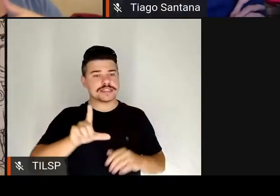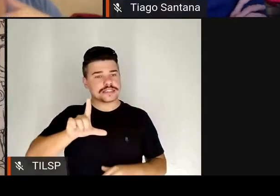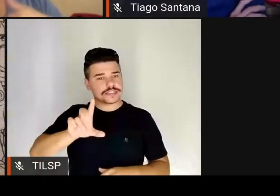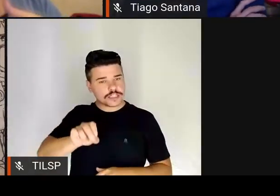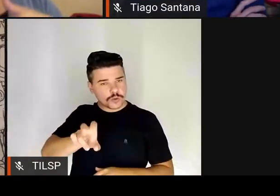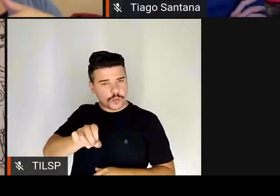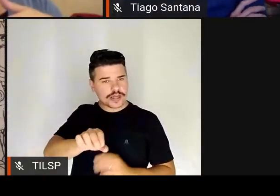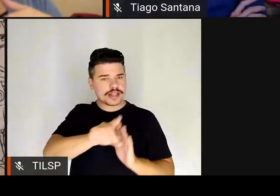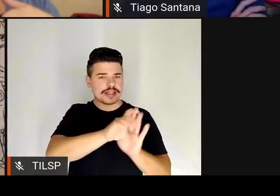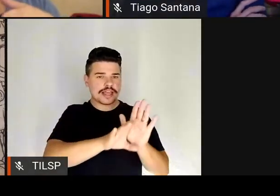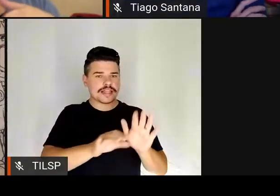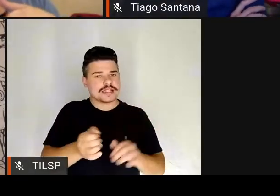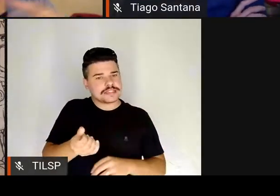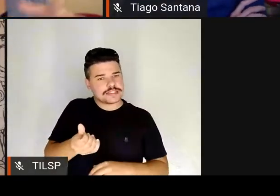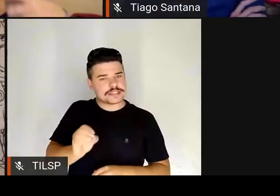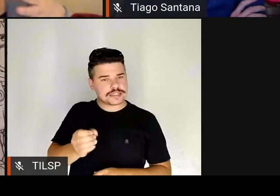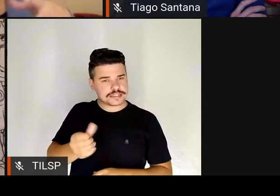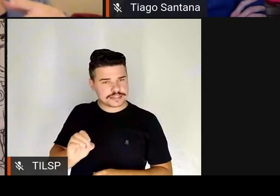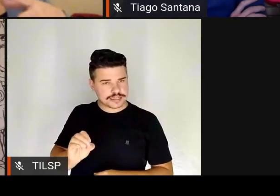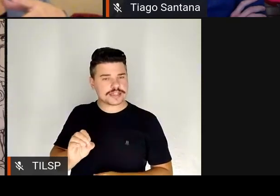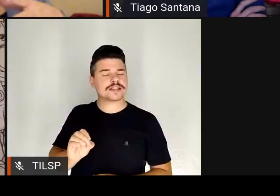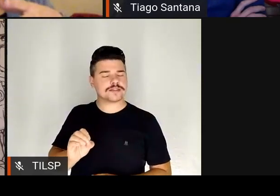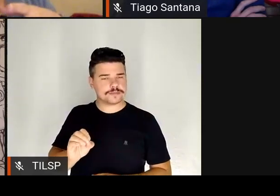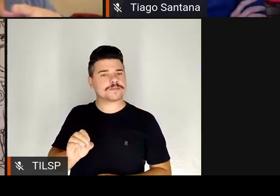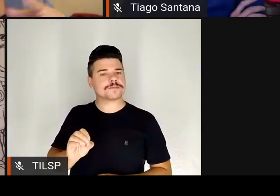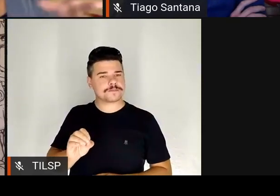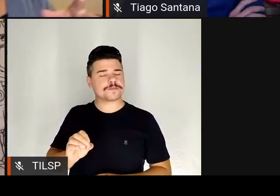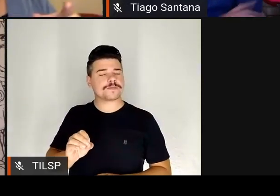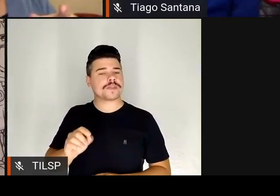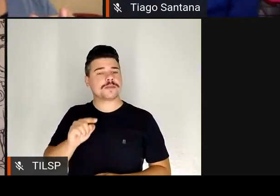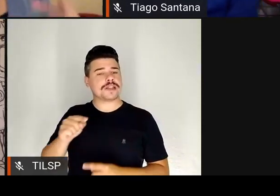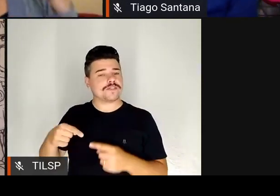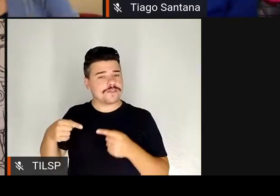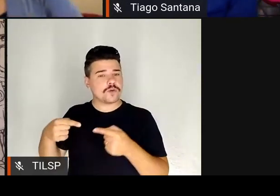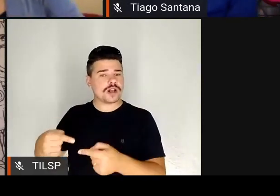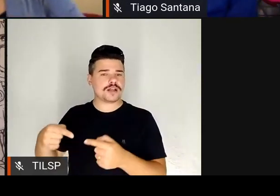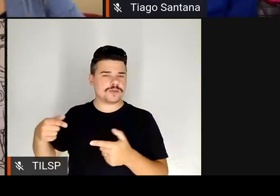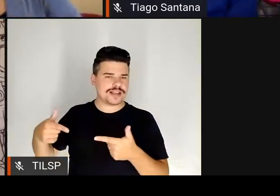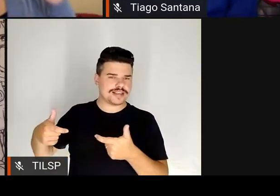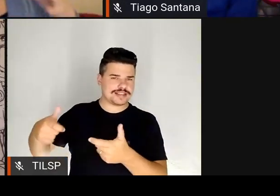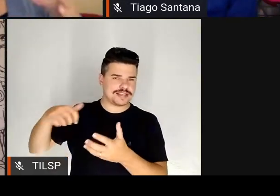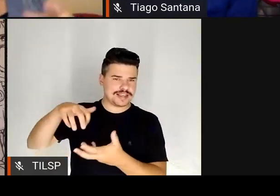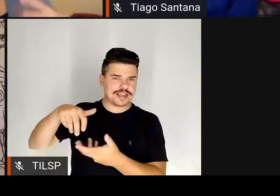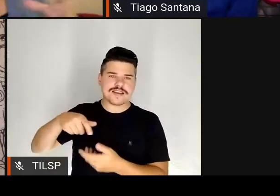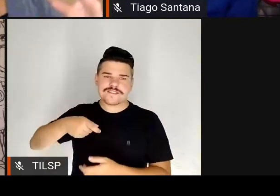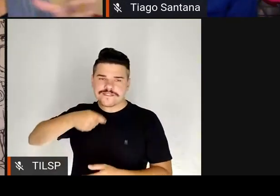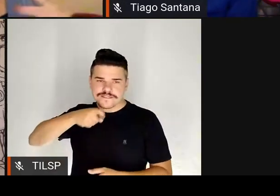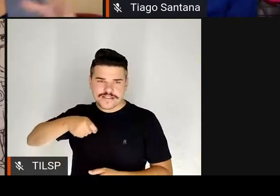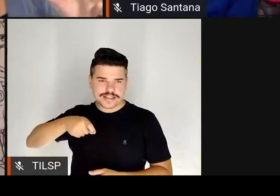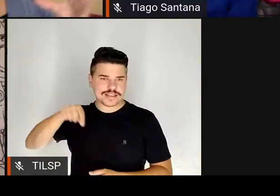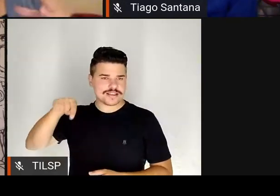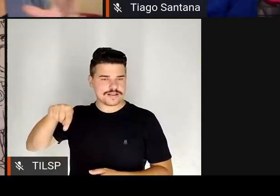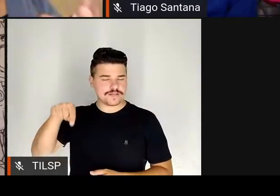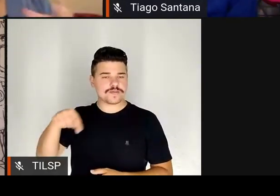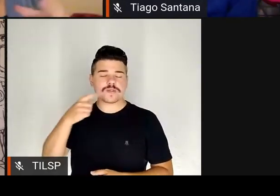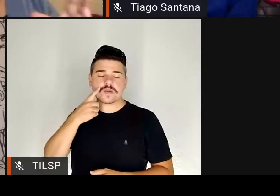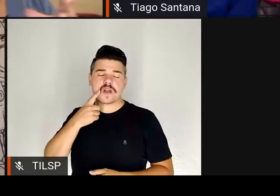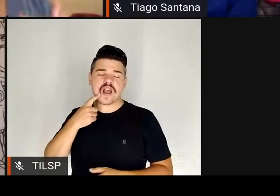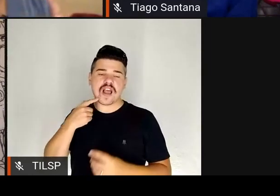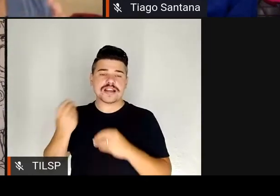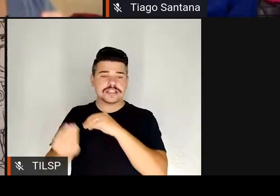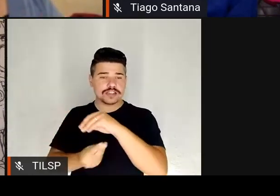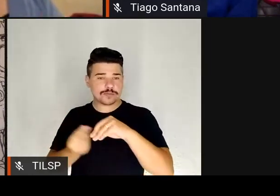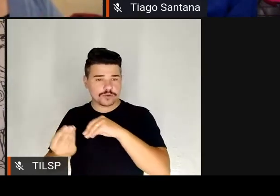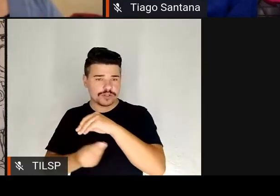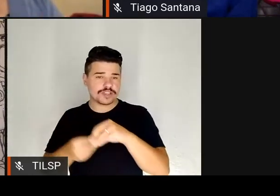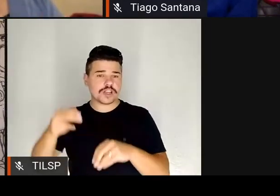mais voltada para as questões que estão em torno da Guerra Fria, né, e da hegemonia